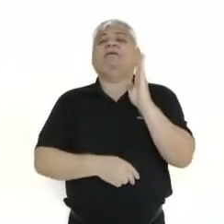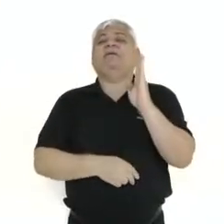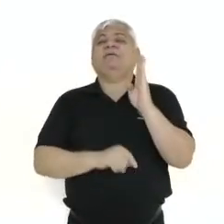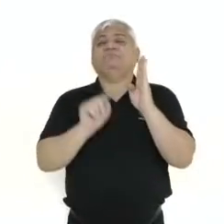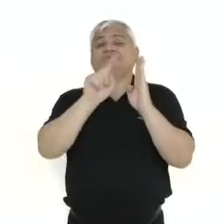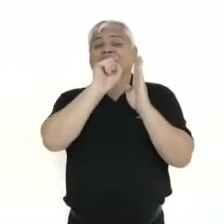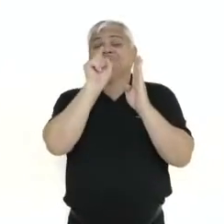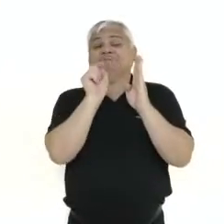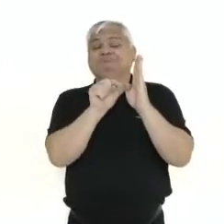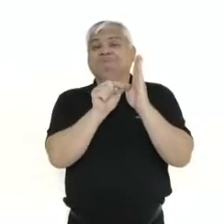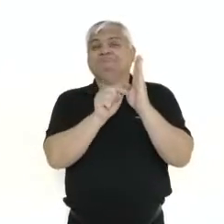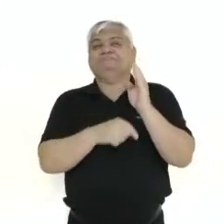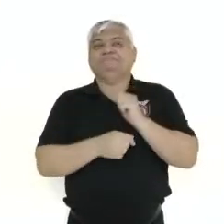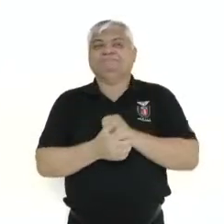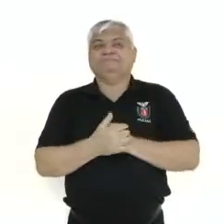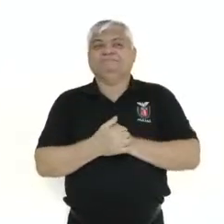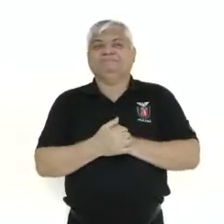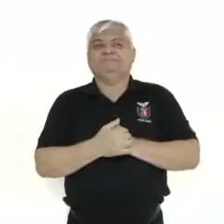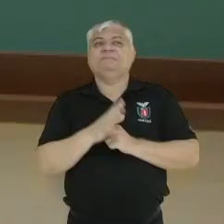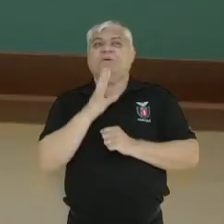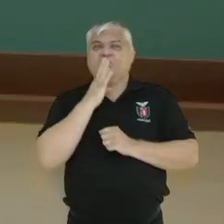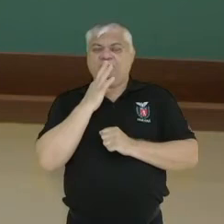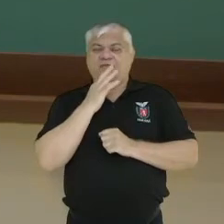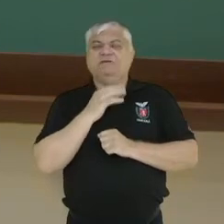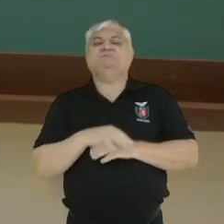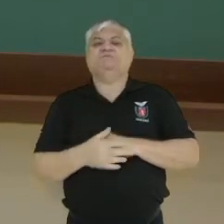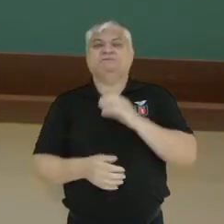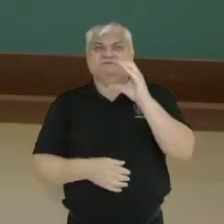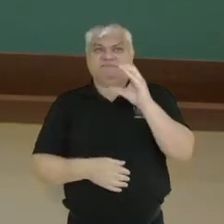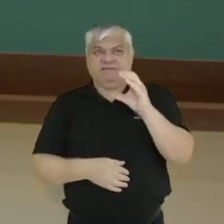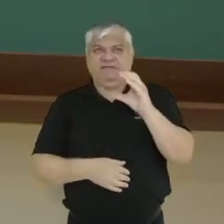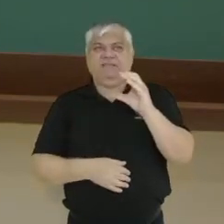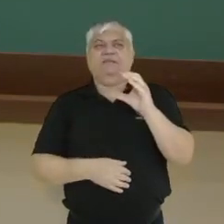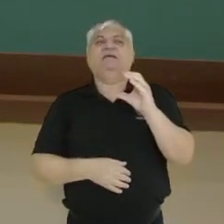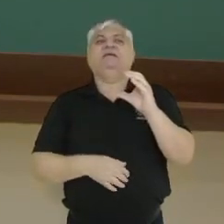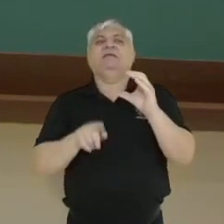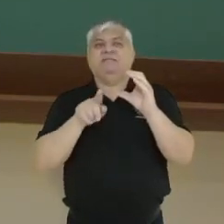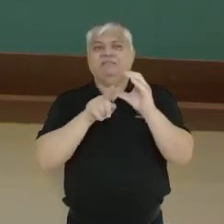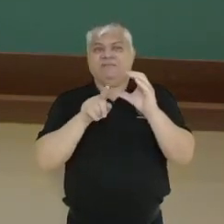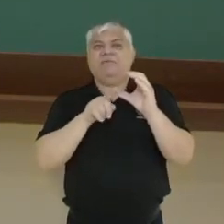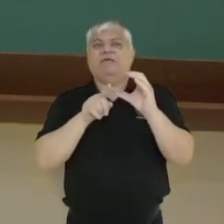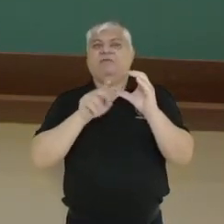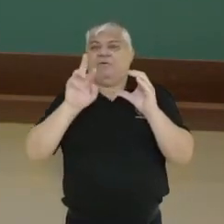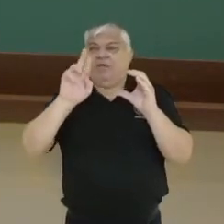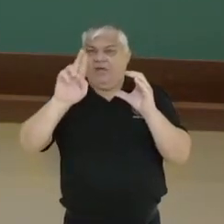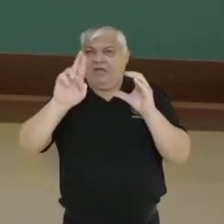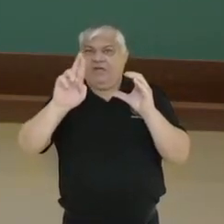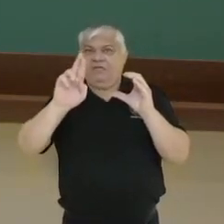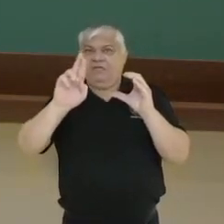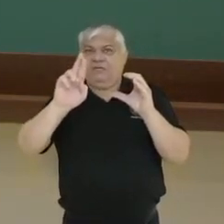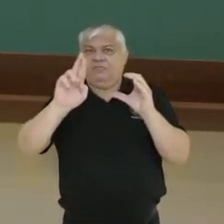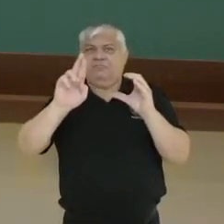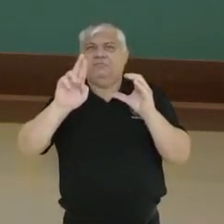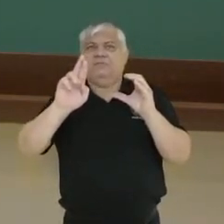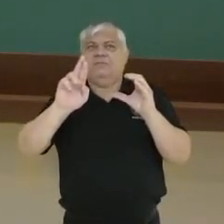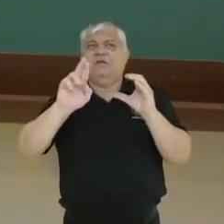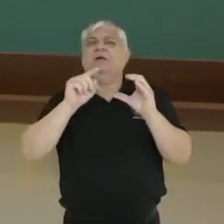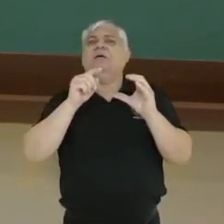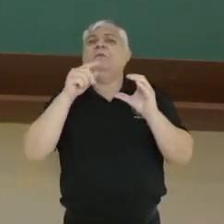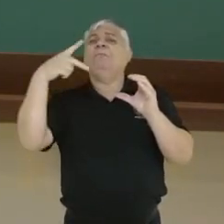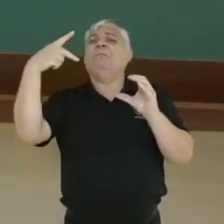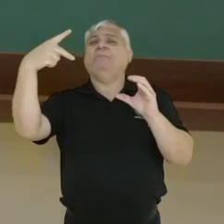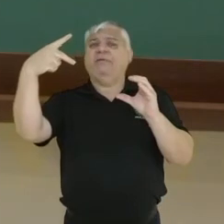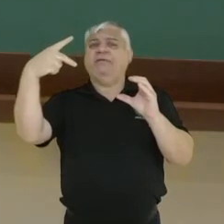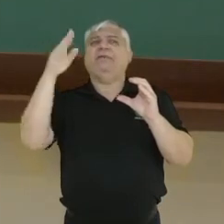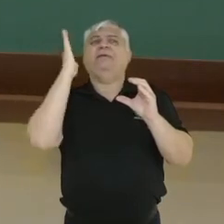Então vamos pensar, gente. Conheço o centro e conheço esse raio. Não conheço esse raio? E conheço